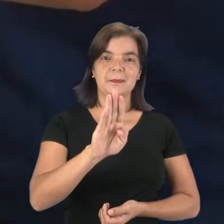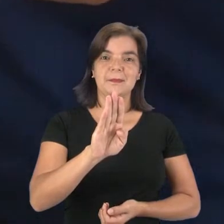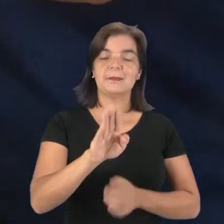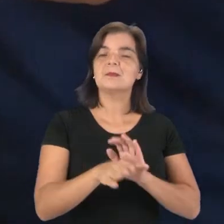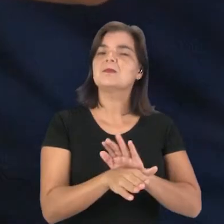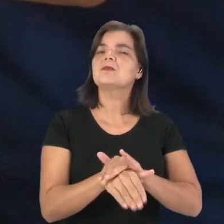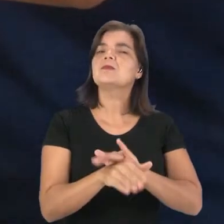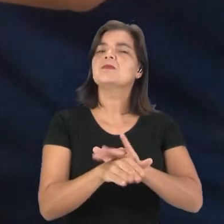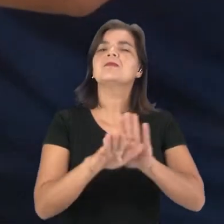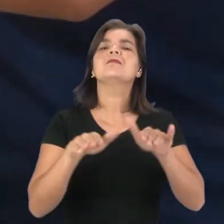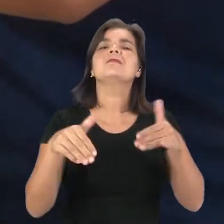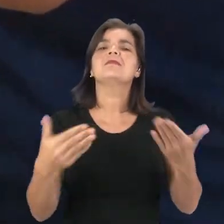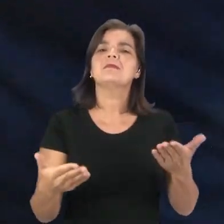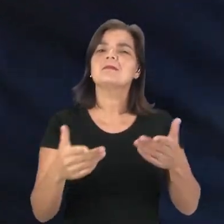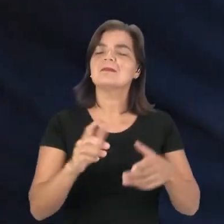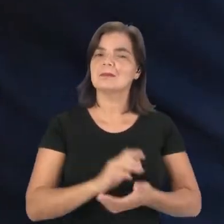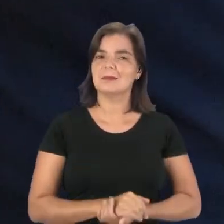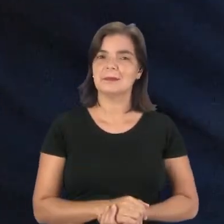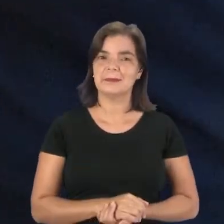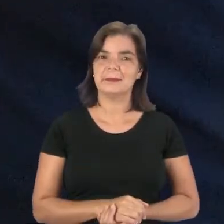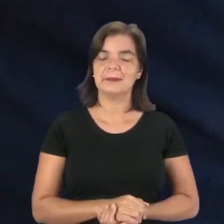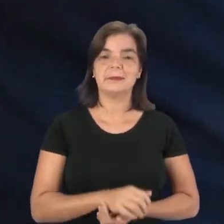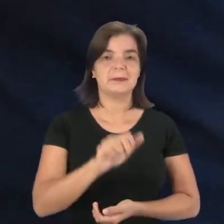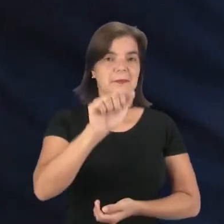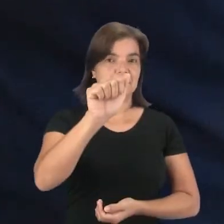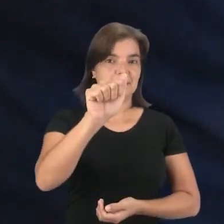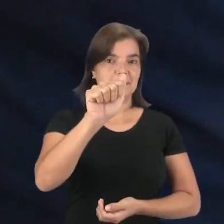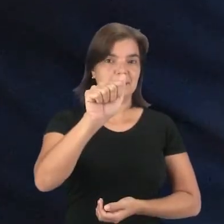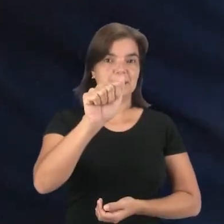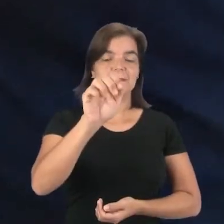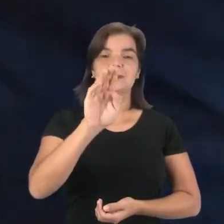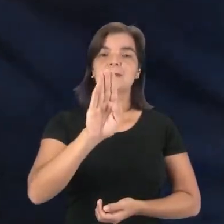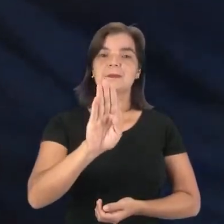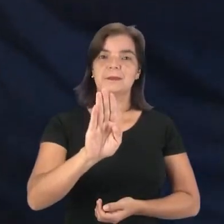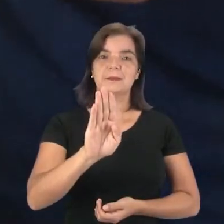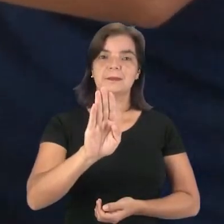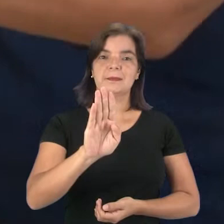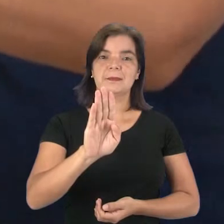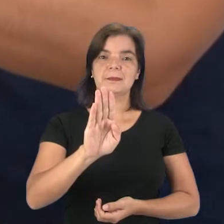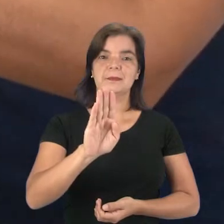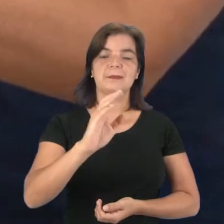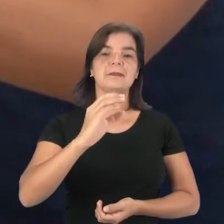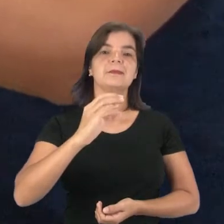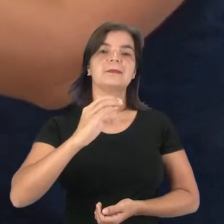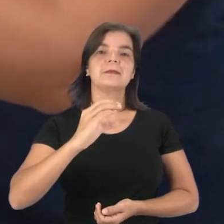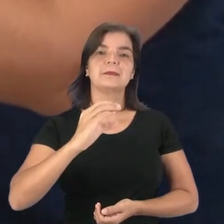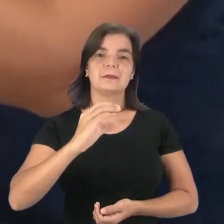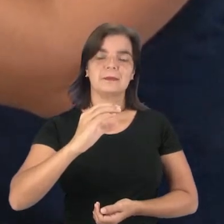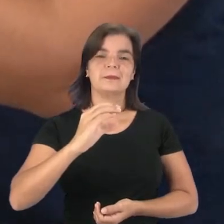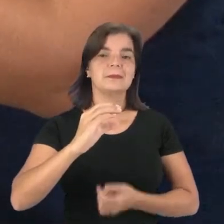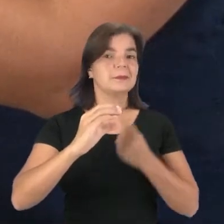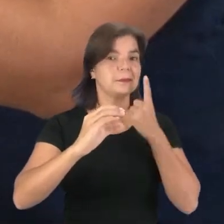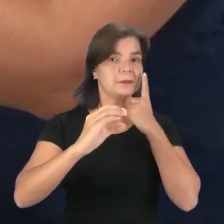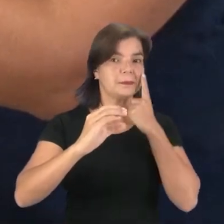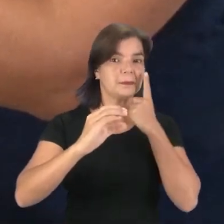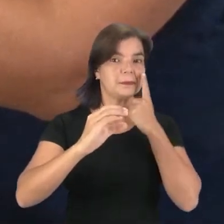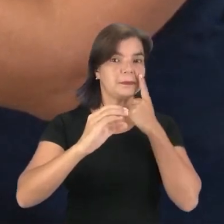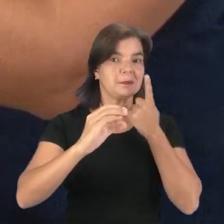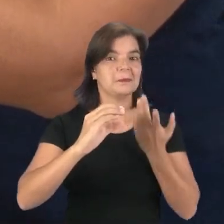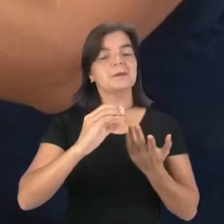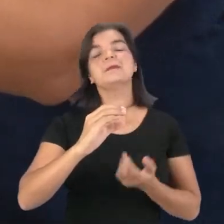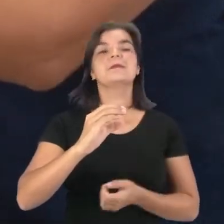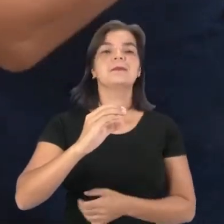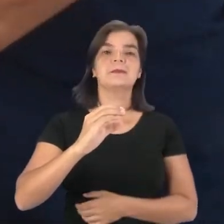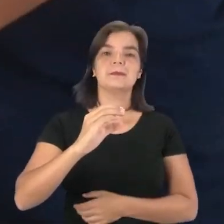Joaninha está em cima de qual letra A B vamos descobrir qual